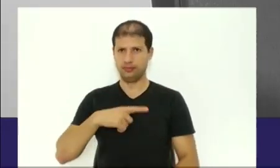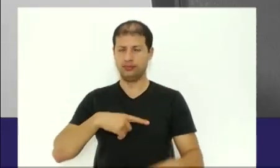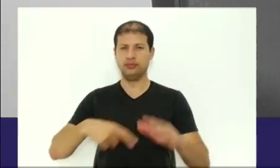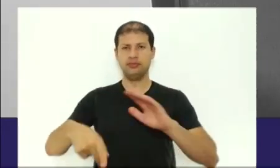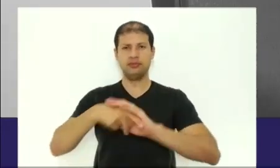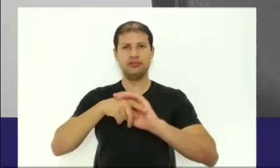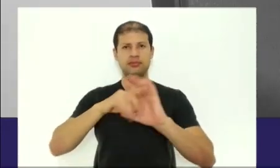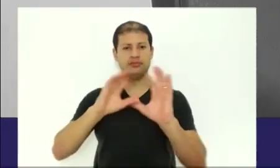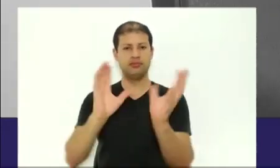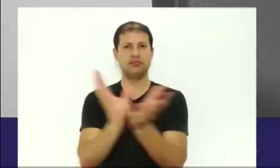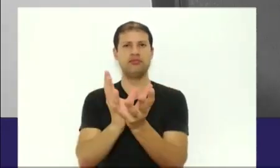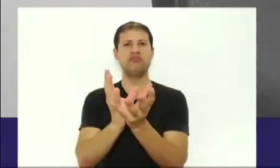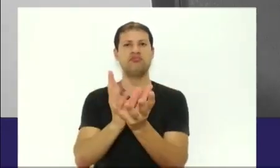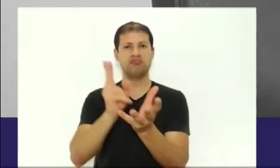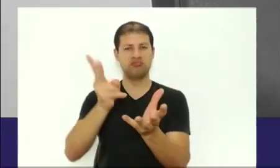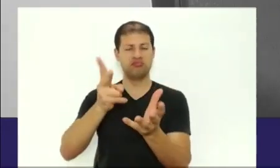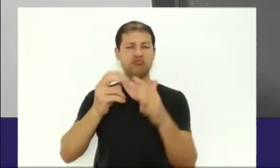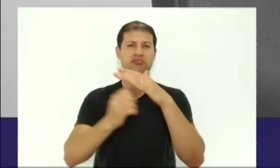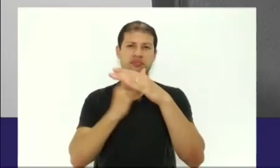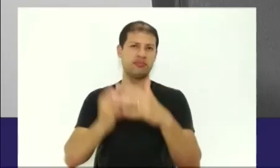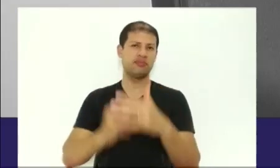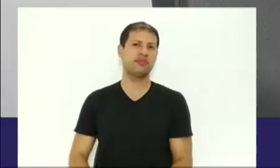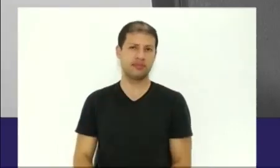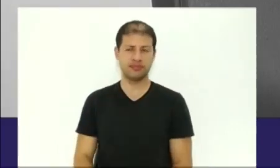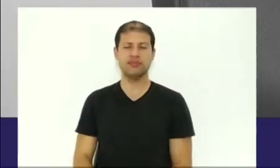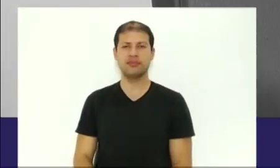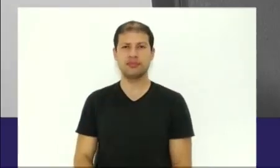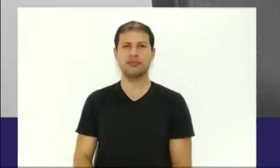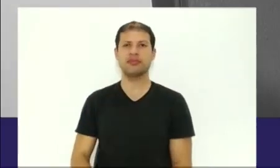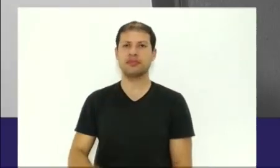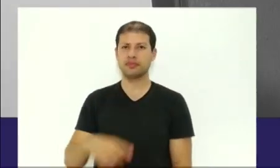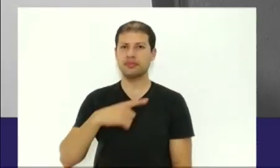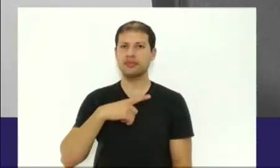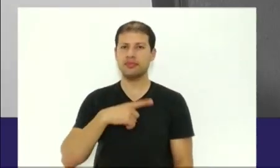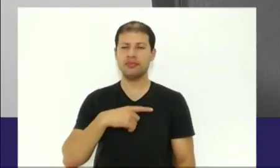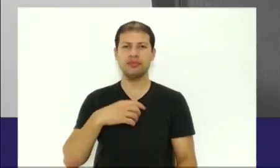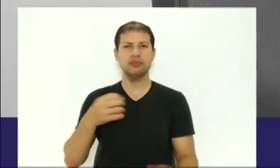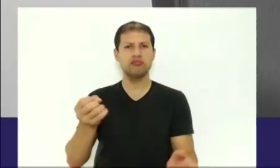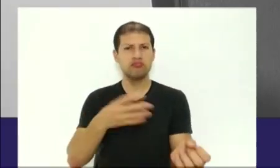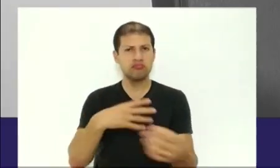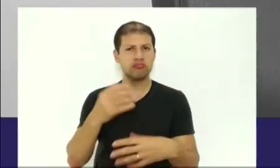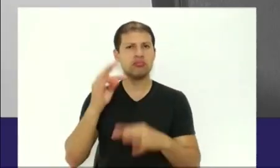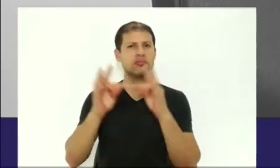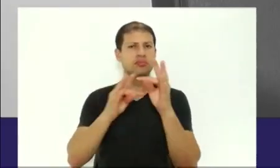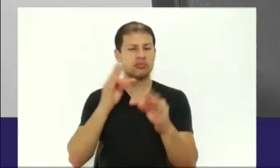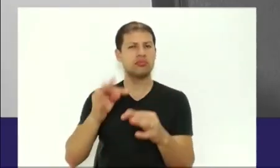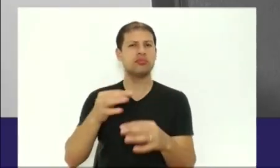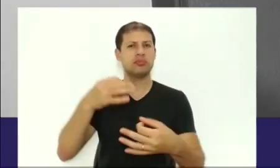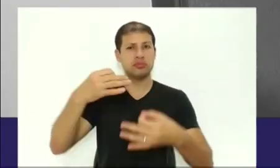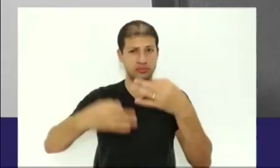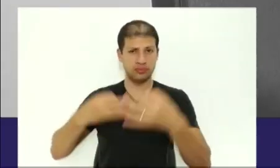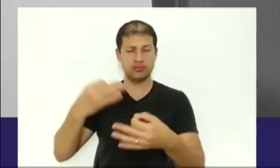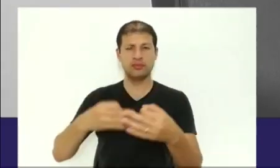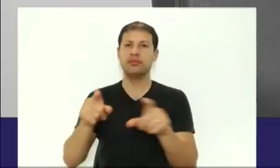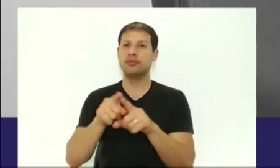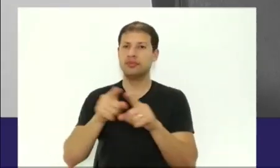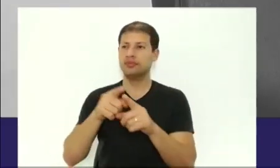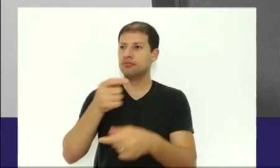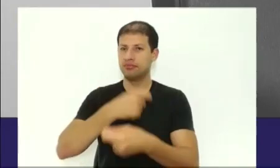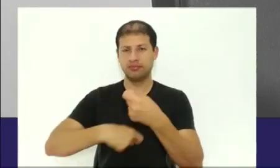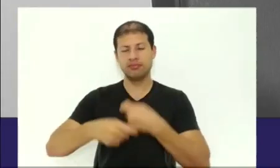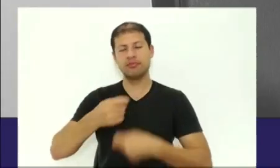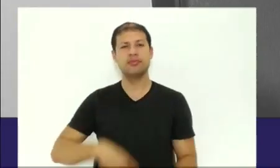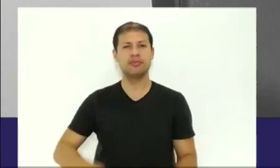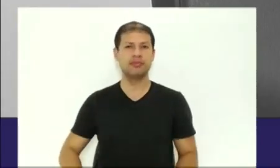da empresa. Ao longo dos anos, investiram em inovações tecnológicas, jurídicas e mercadológicas para